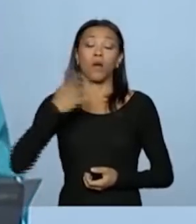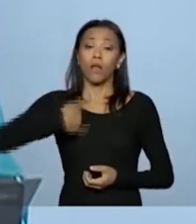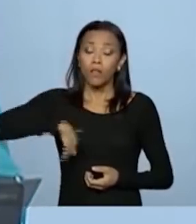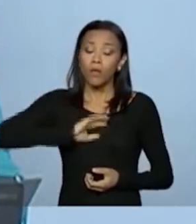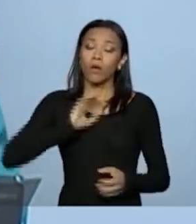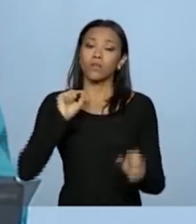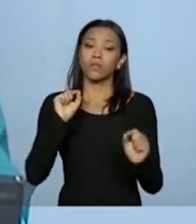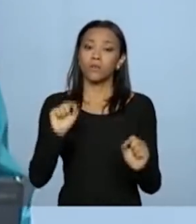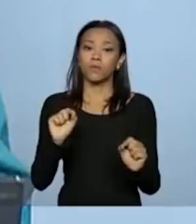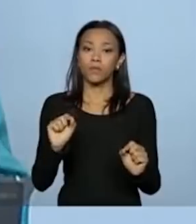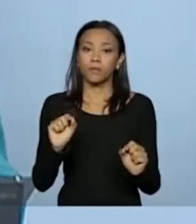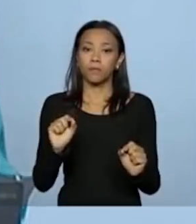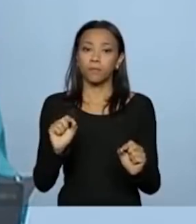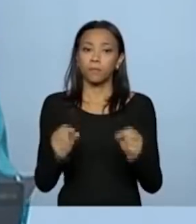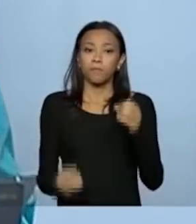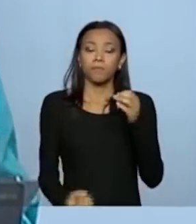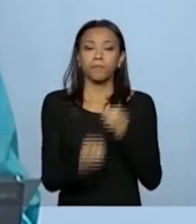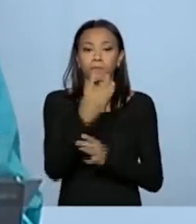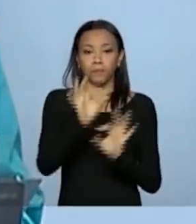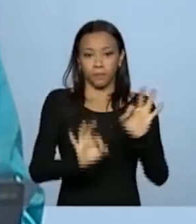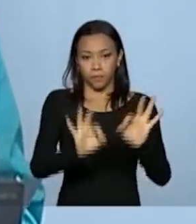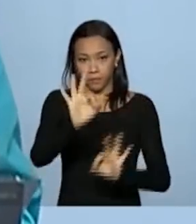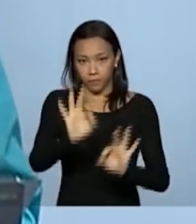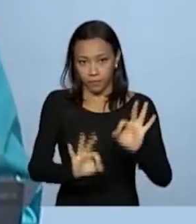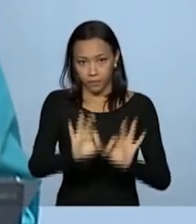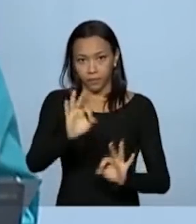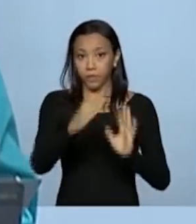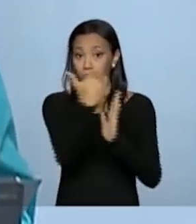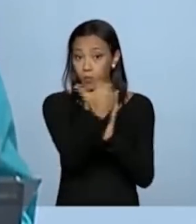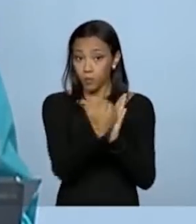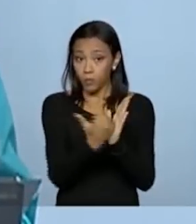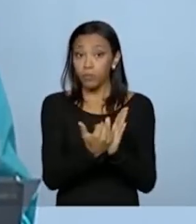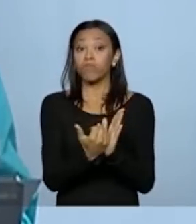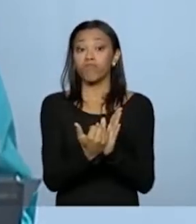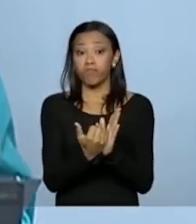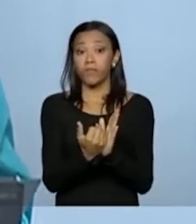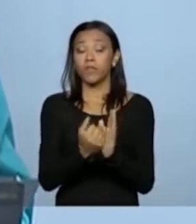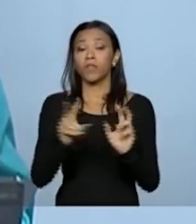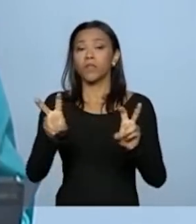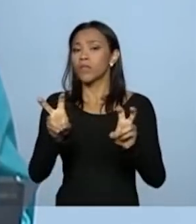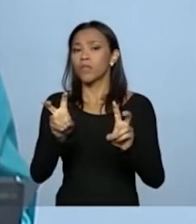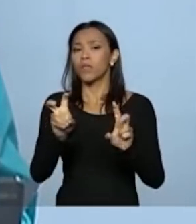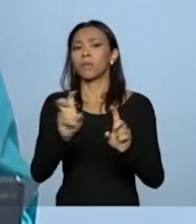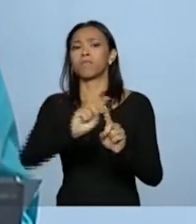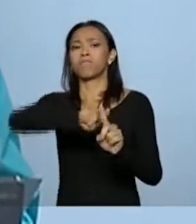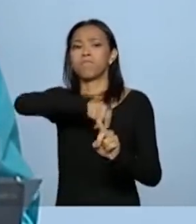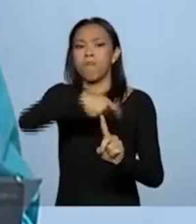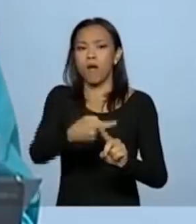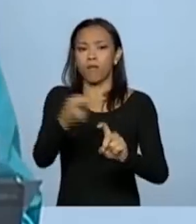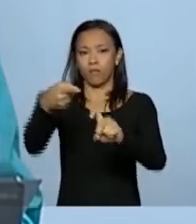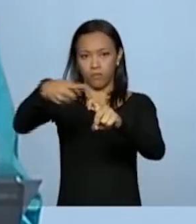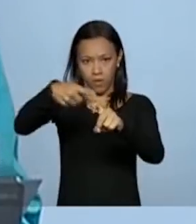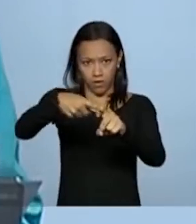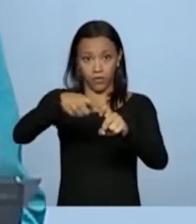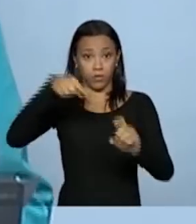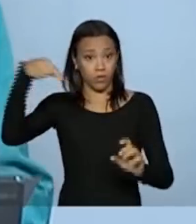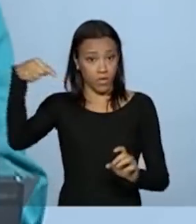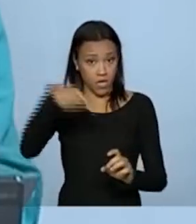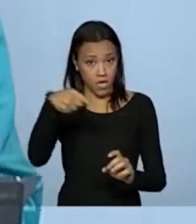o programa Mais Médicos. Esse programa Mais